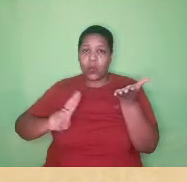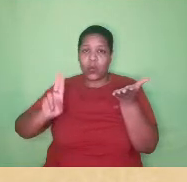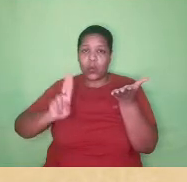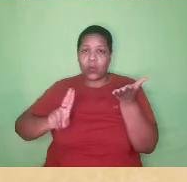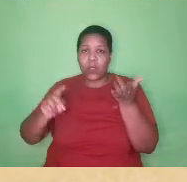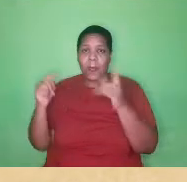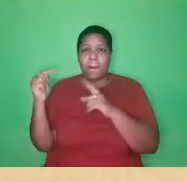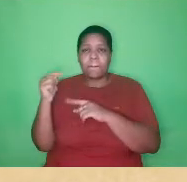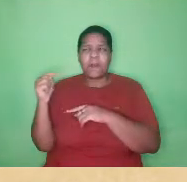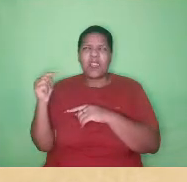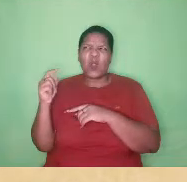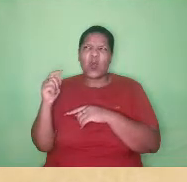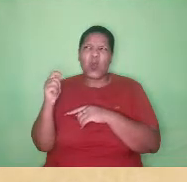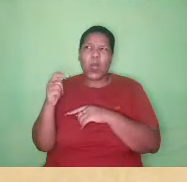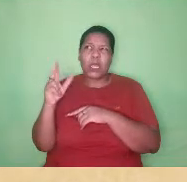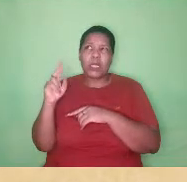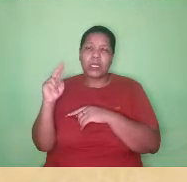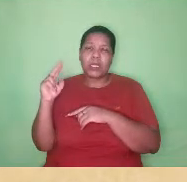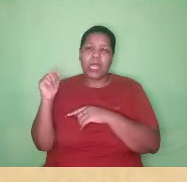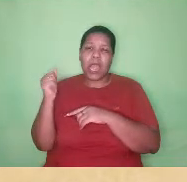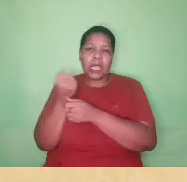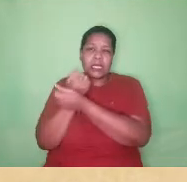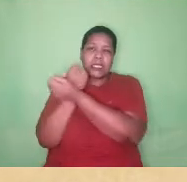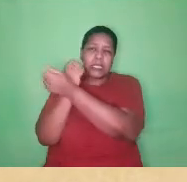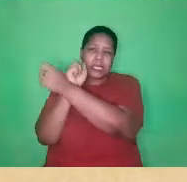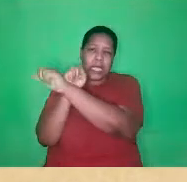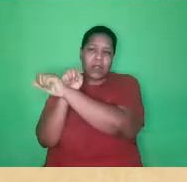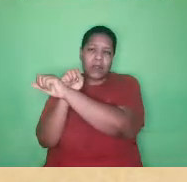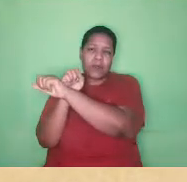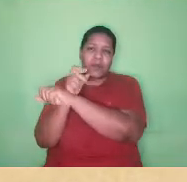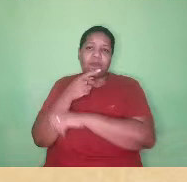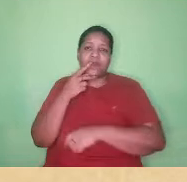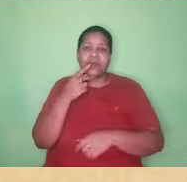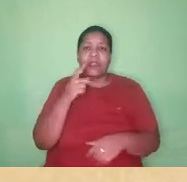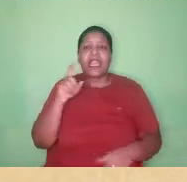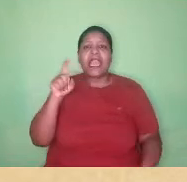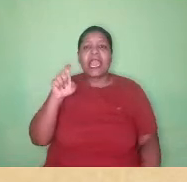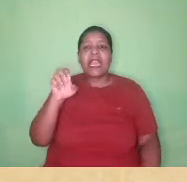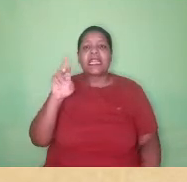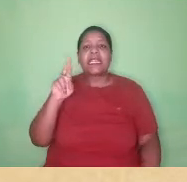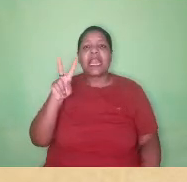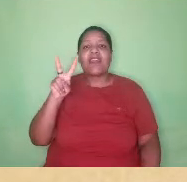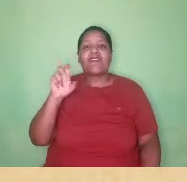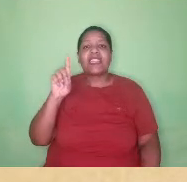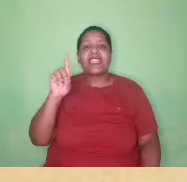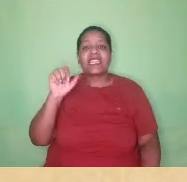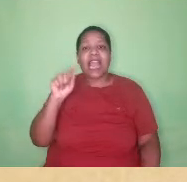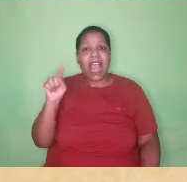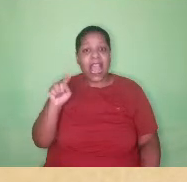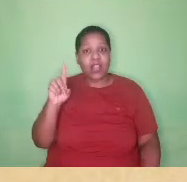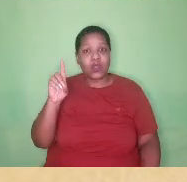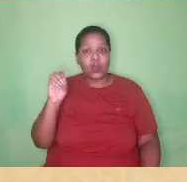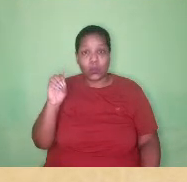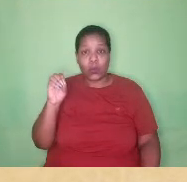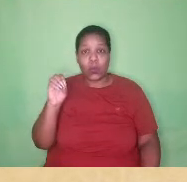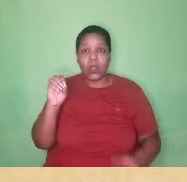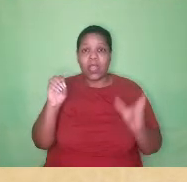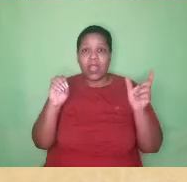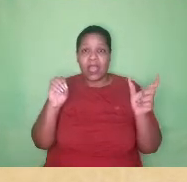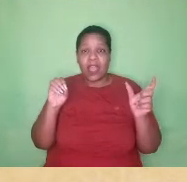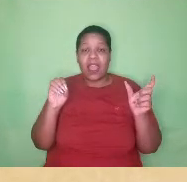quase nunca, a palavra escravo, e sim a palavra escravizado. Isso é muito importante. Né? A